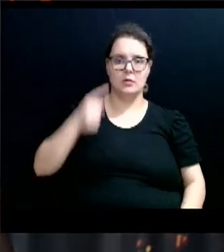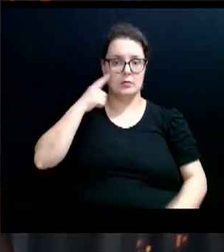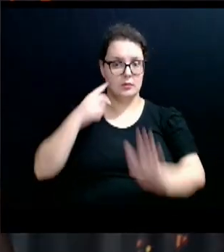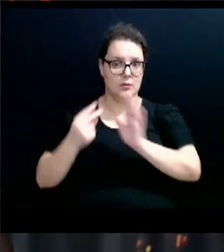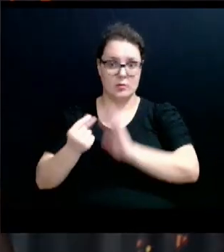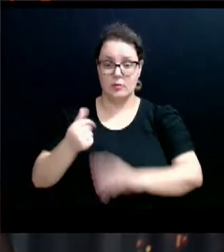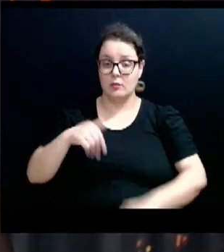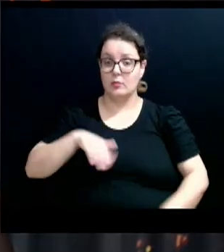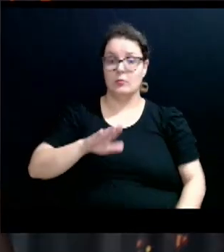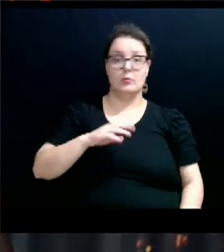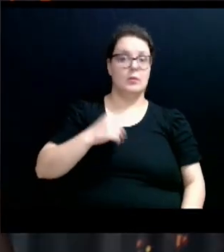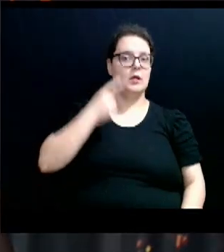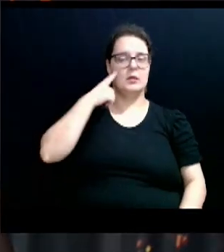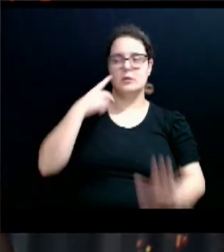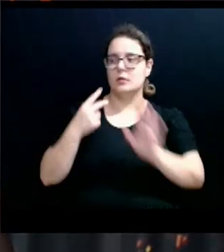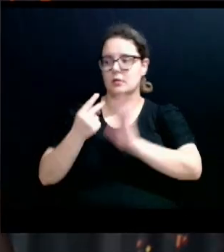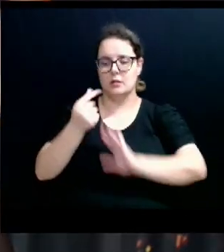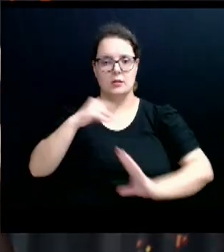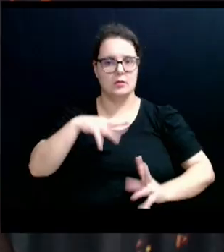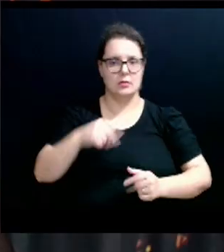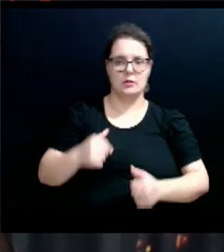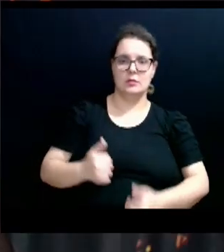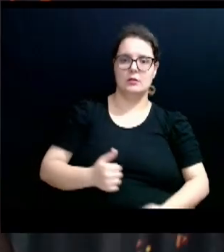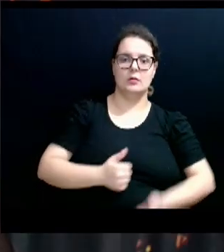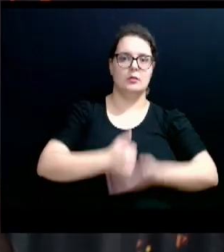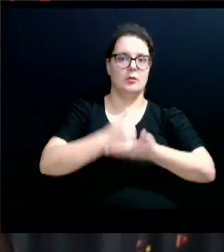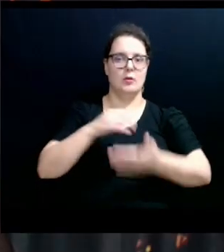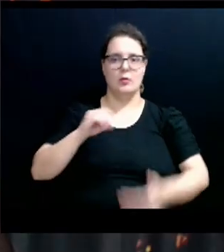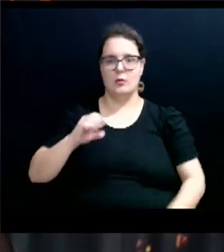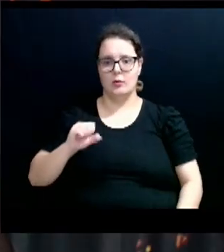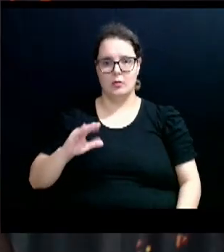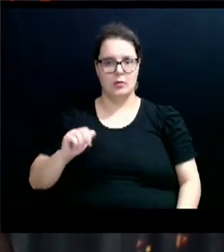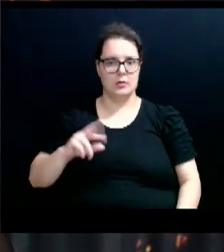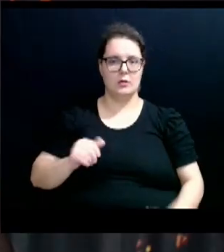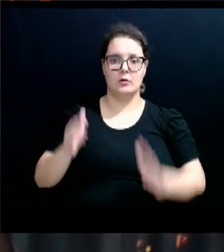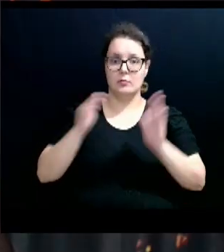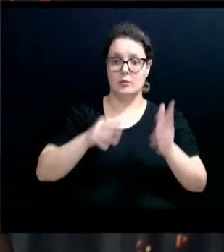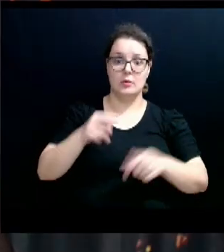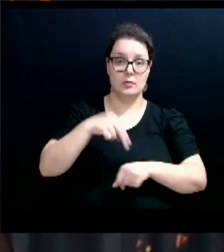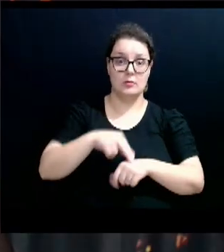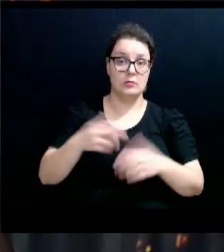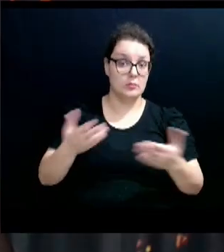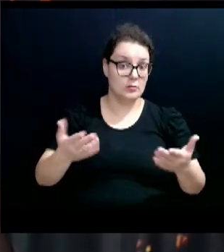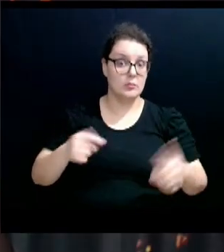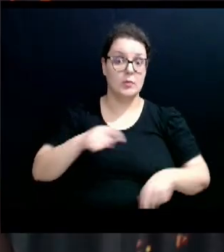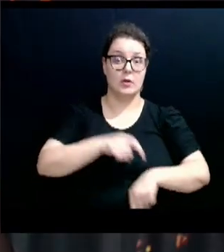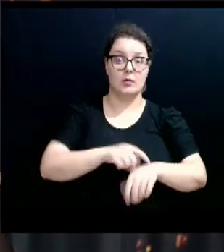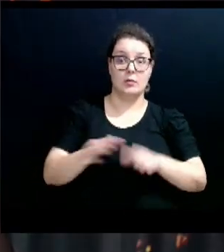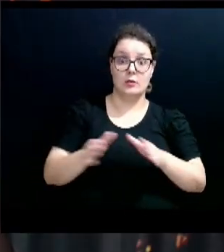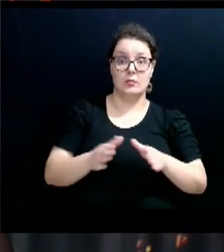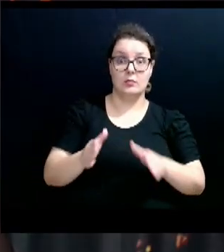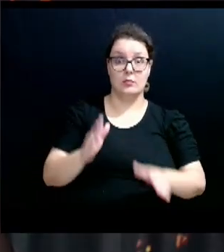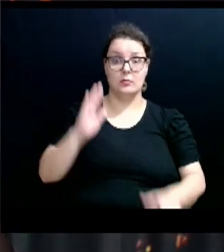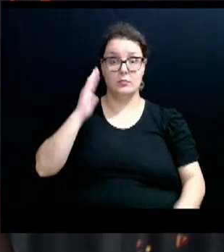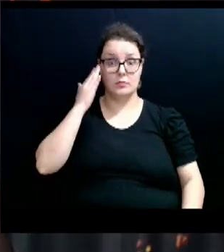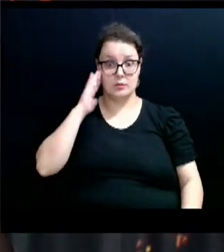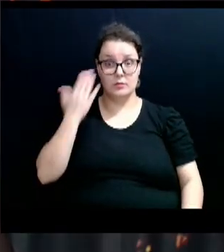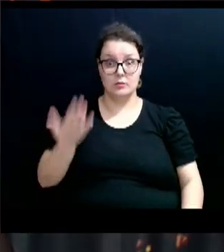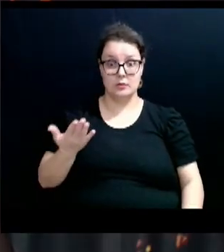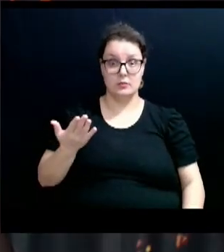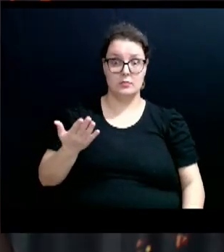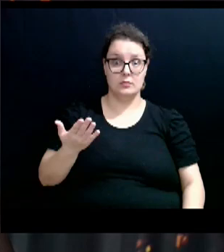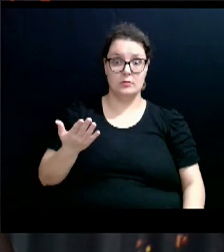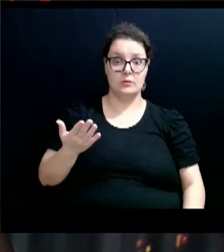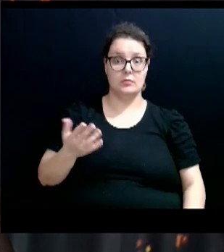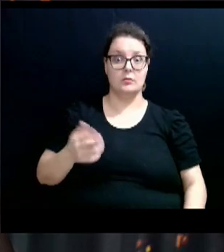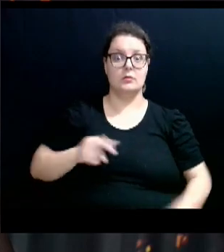mundo. A gente tem o Oscar aí também reconhecendo a produção nacional. Então é um momento de entender, tem muita coisa aqui. Uau,